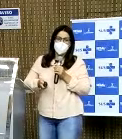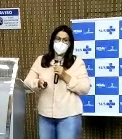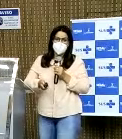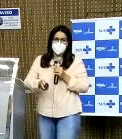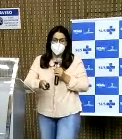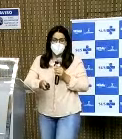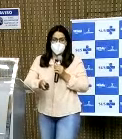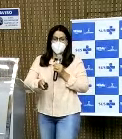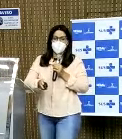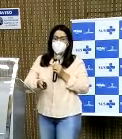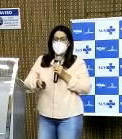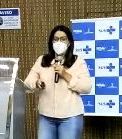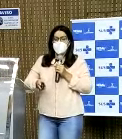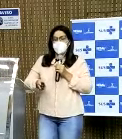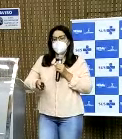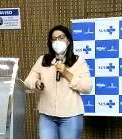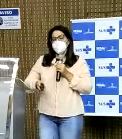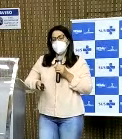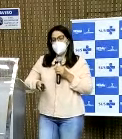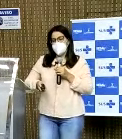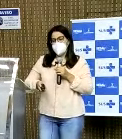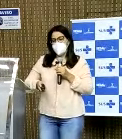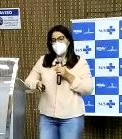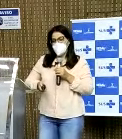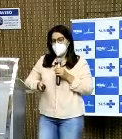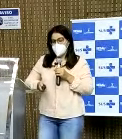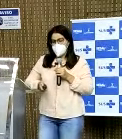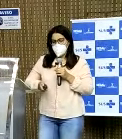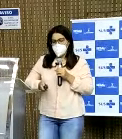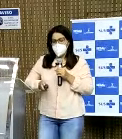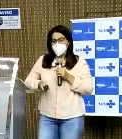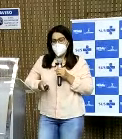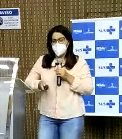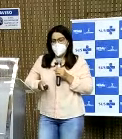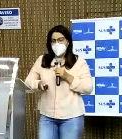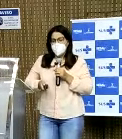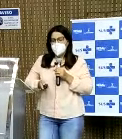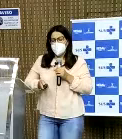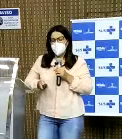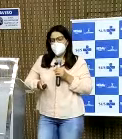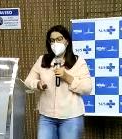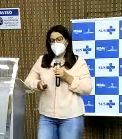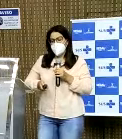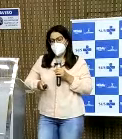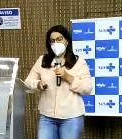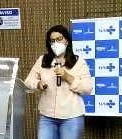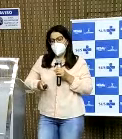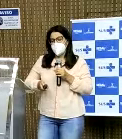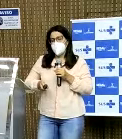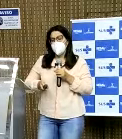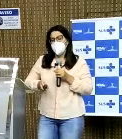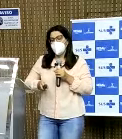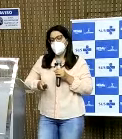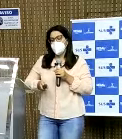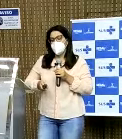falar um pouquinho sobre os indicadores de saúde, começando com as doenças transmissíveis, tuberculose e hanseníase. Percentual de cura dos casos de